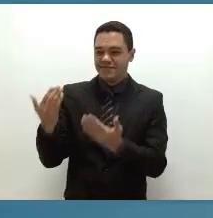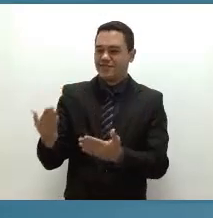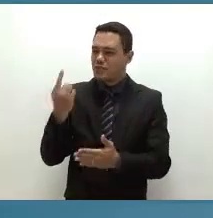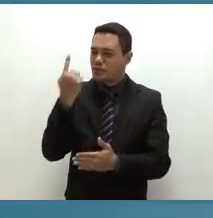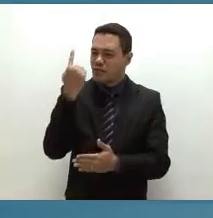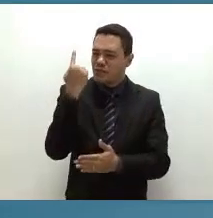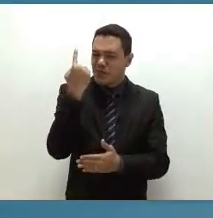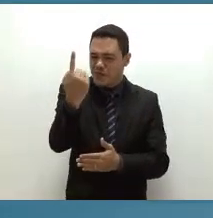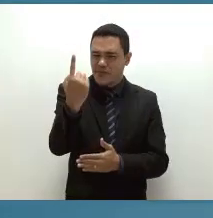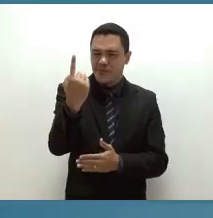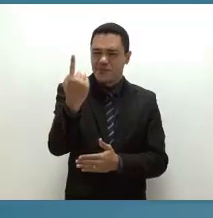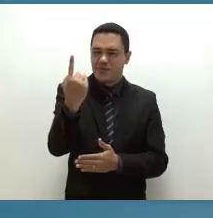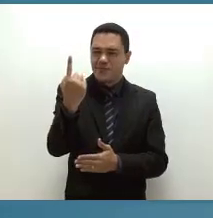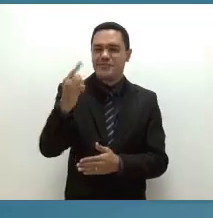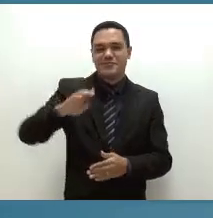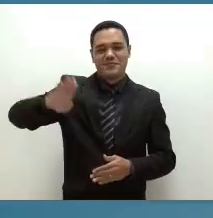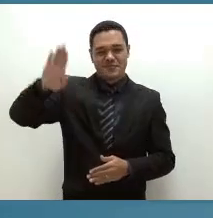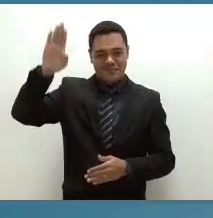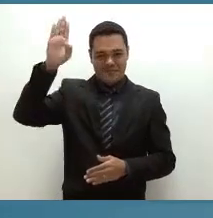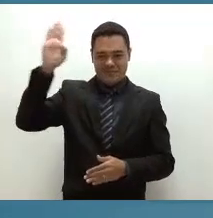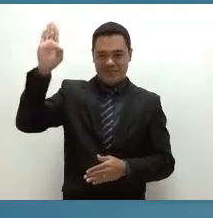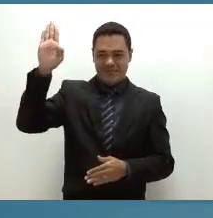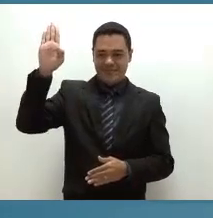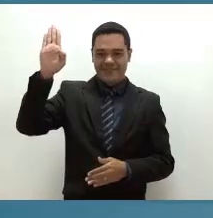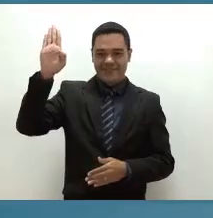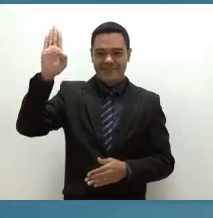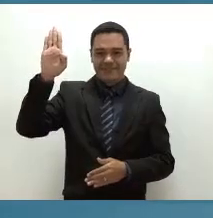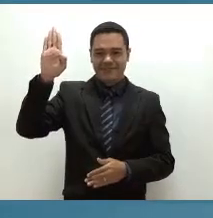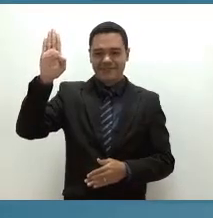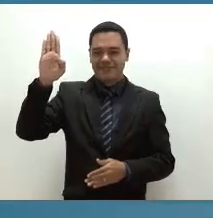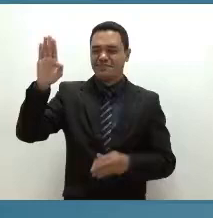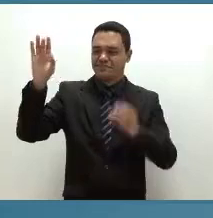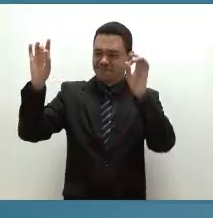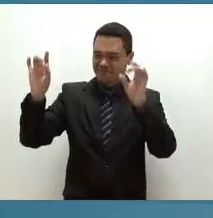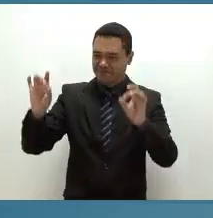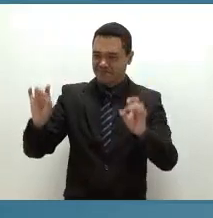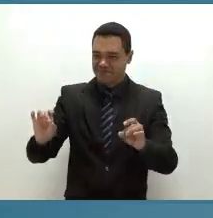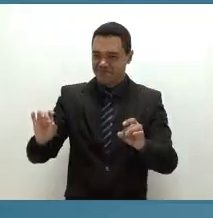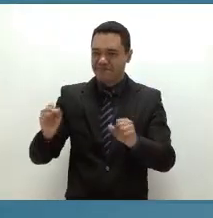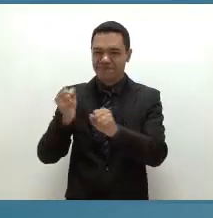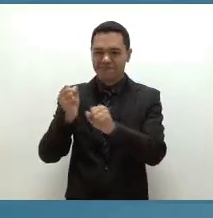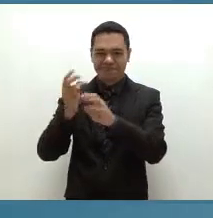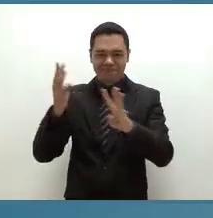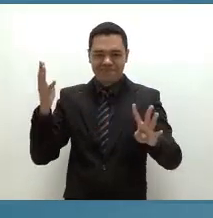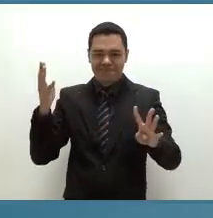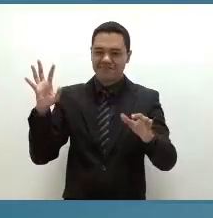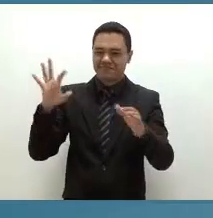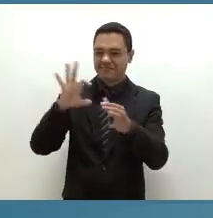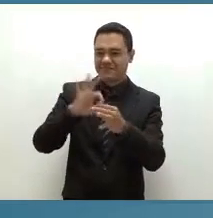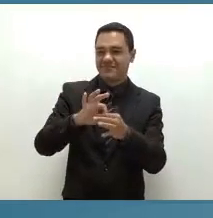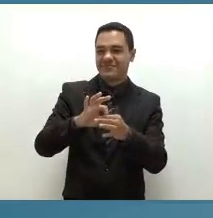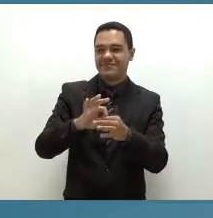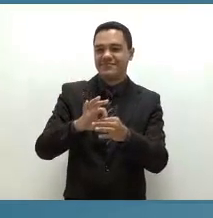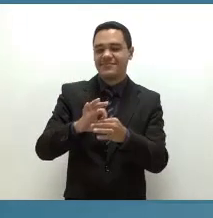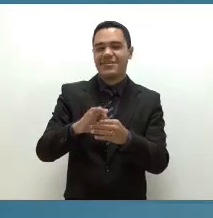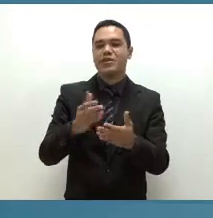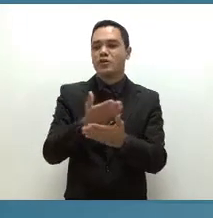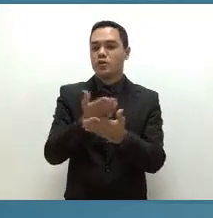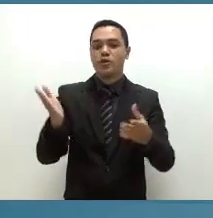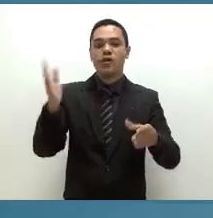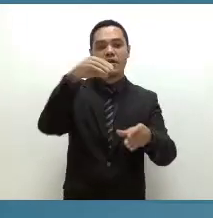um candidato habilitado a concorrer, que seja feita a eleição por